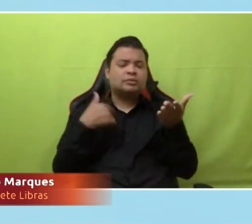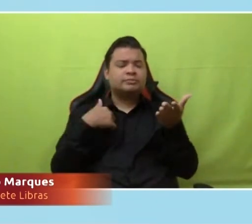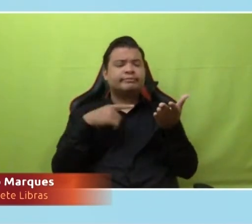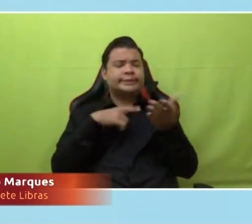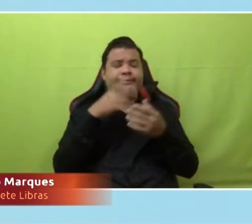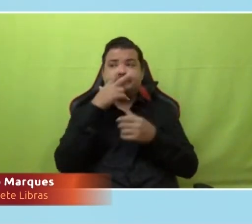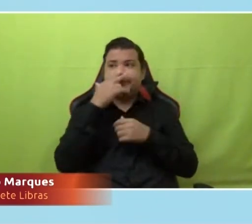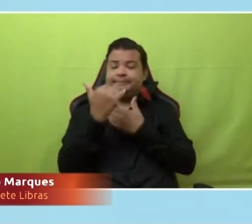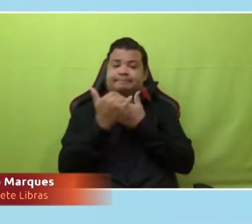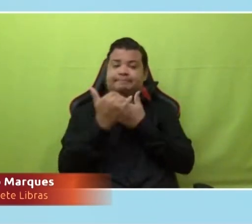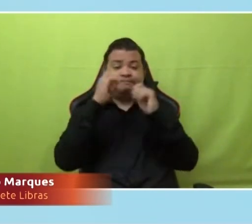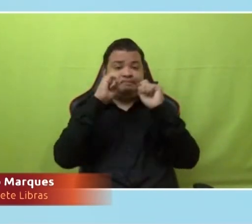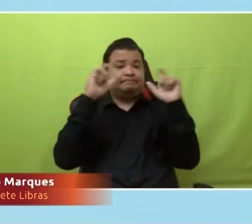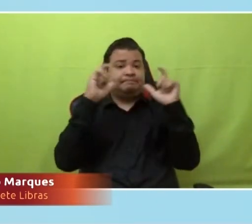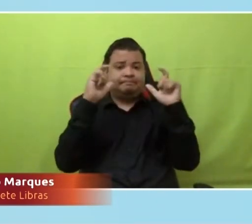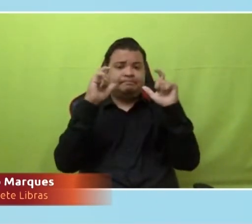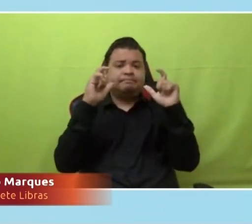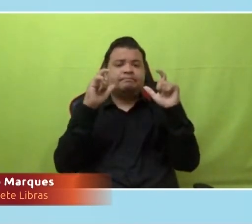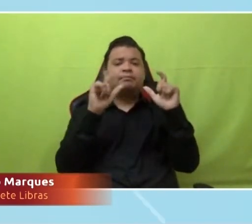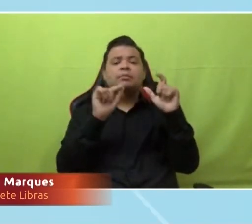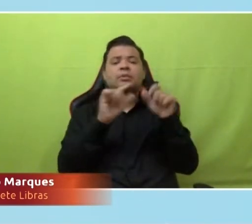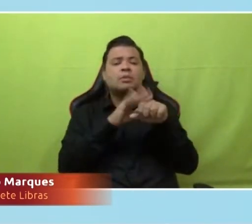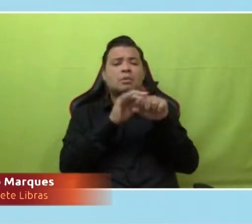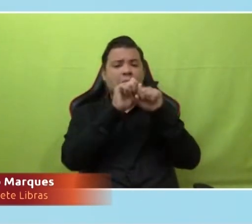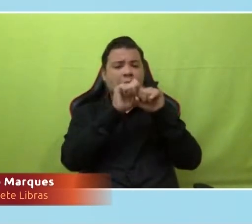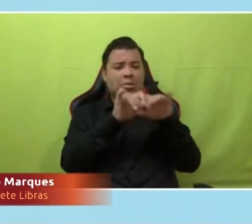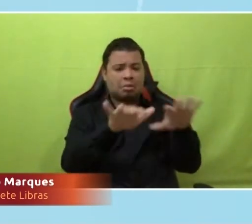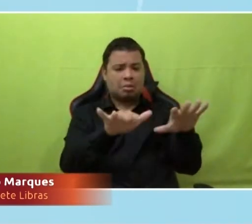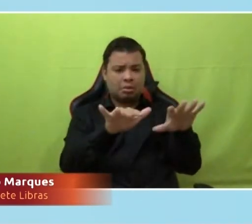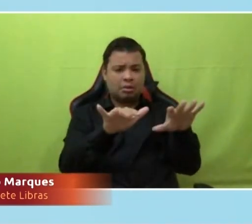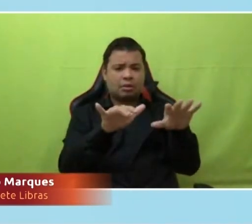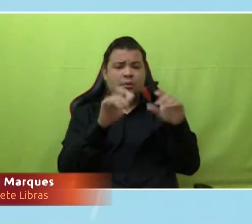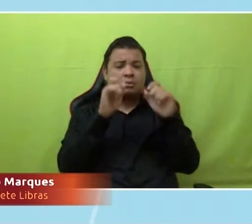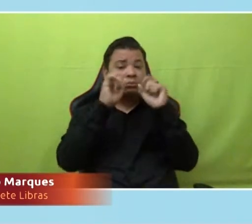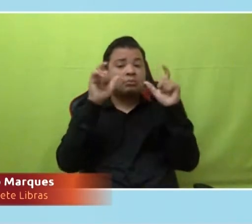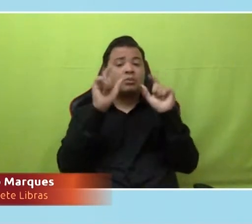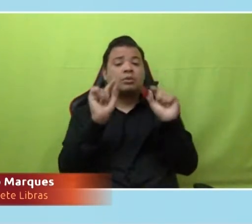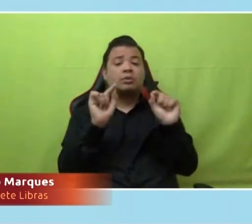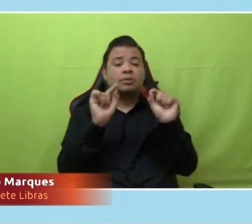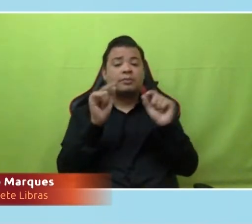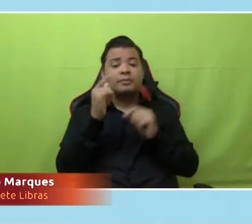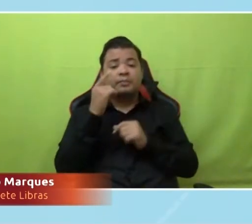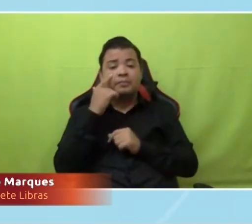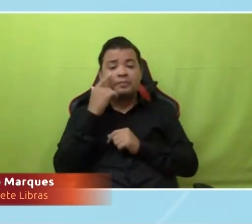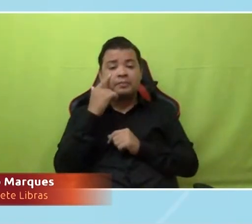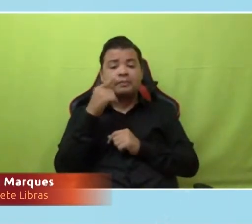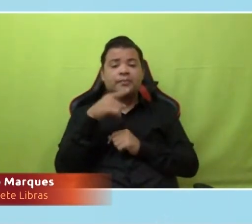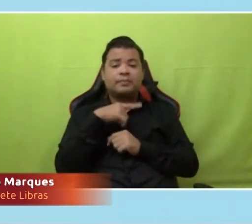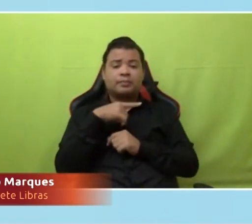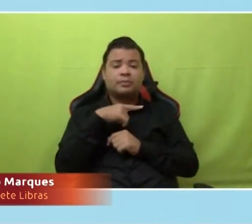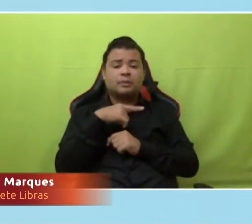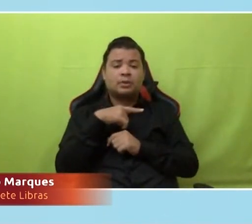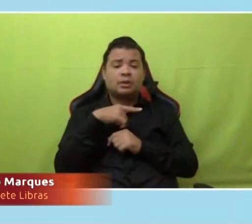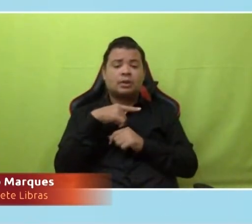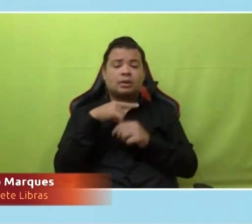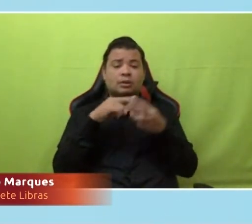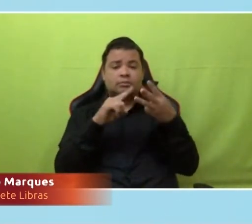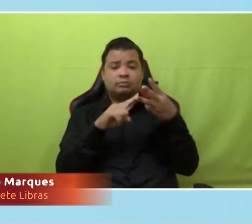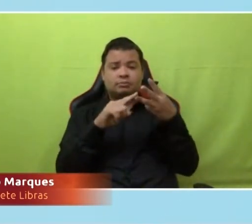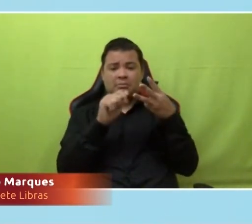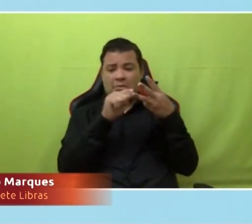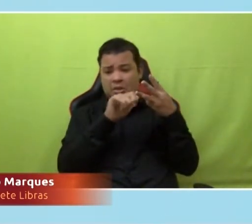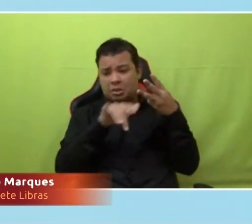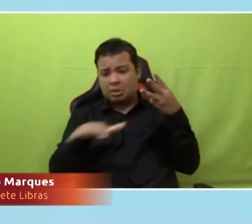para mega epidemias no Brasil seria a gente voltar a ter a circulação do dengue 3. Isso não foi identificado ainda